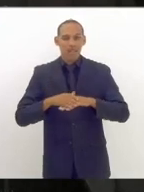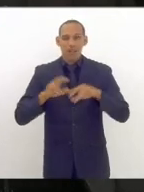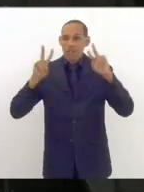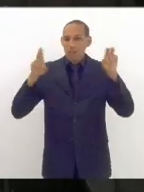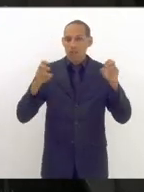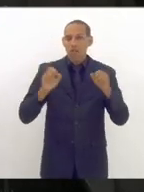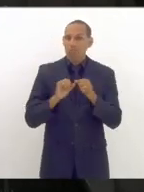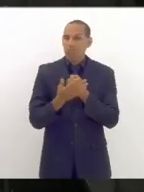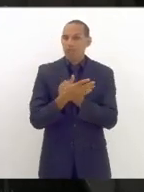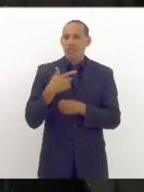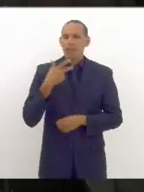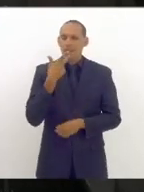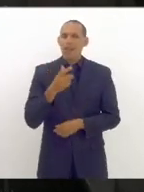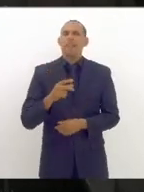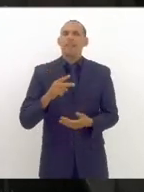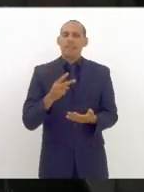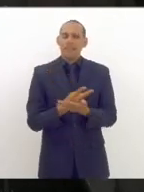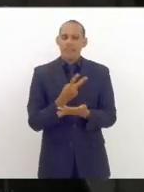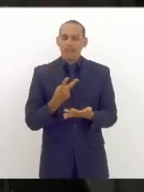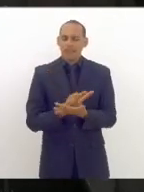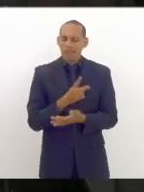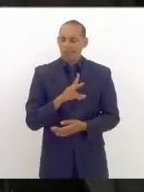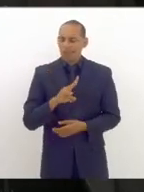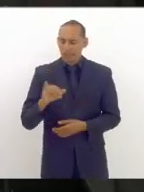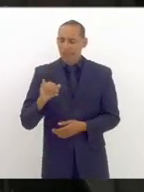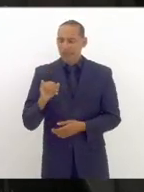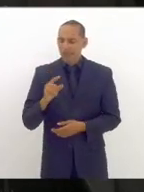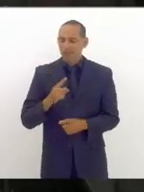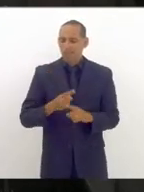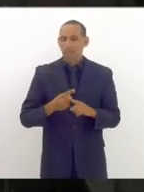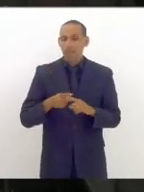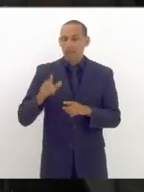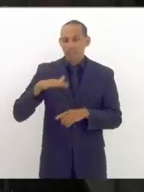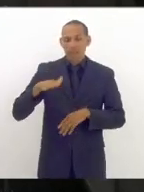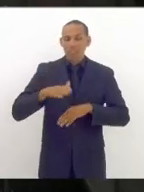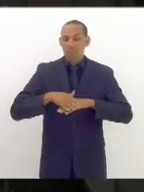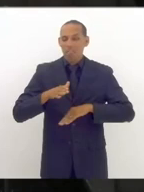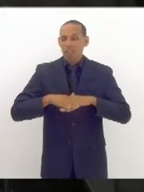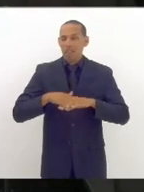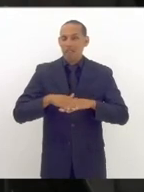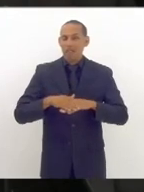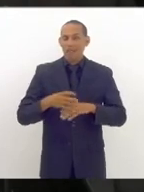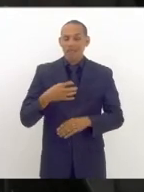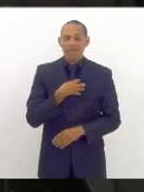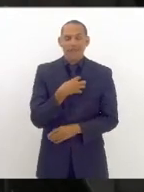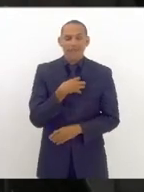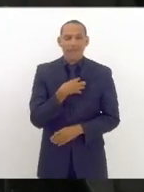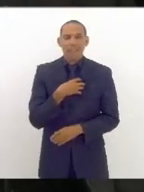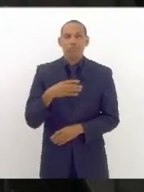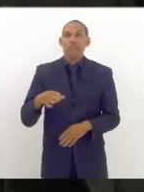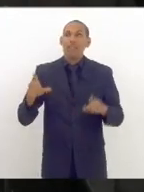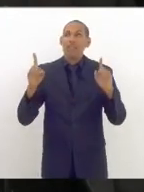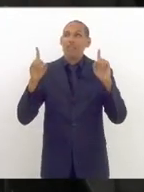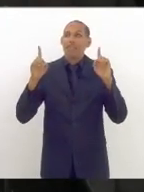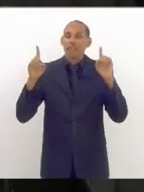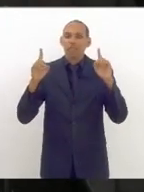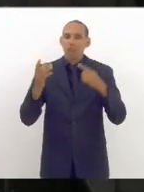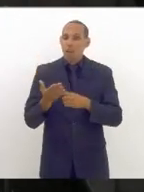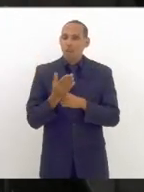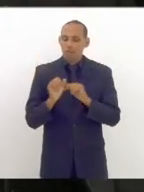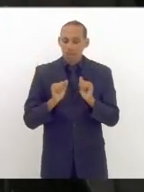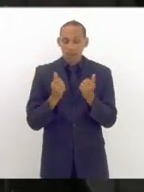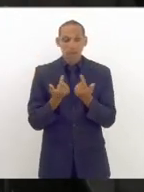dar errado, porque a gente sabia que ia dar errado da forma que eles estavam fazendo. E graças a Deus, e graças à Assembleia